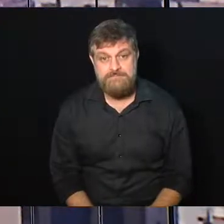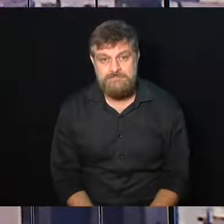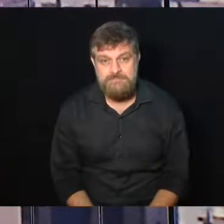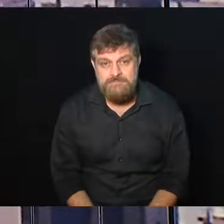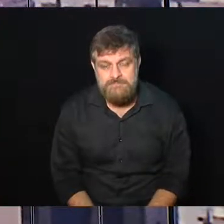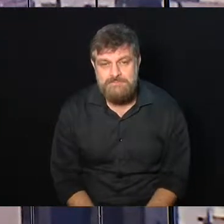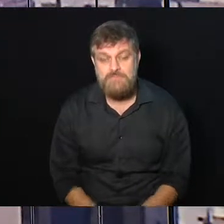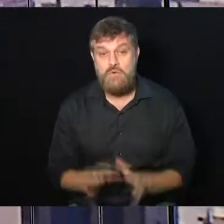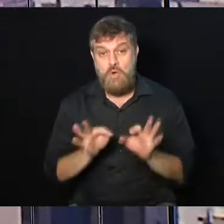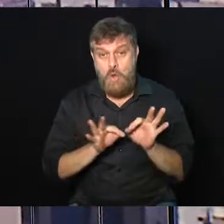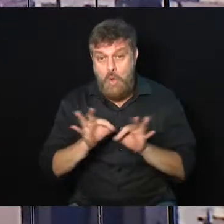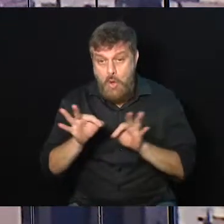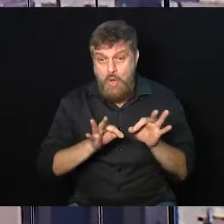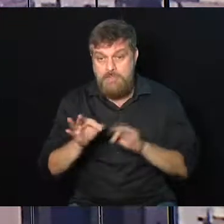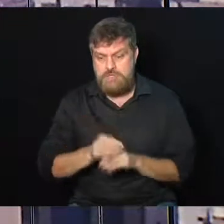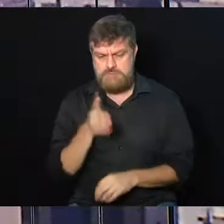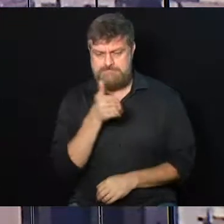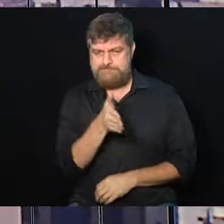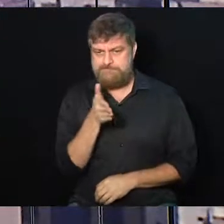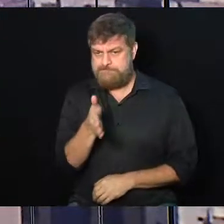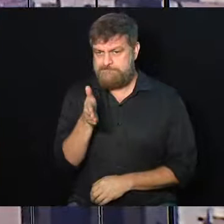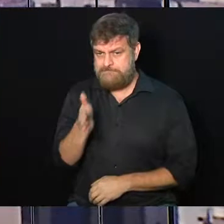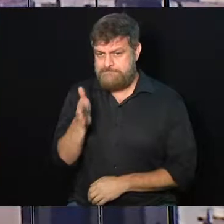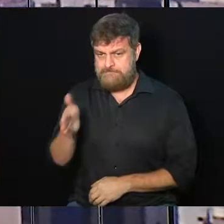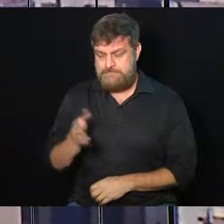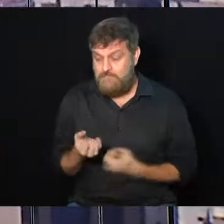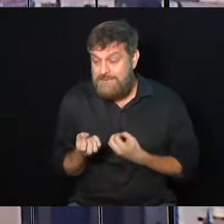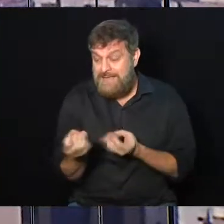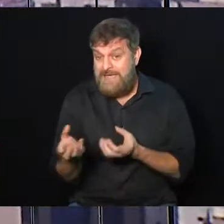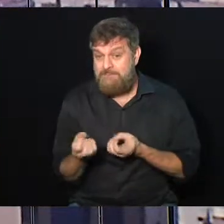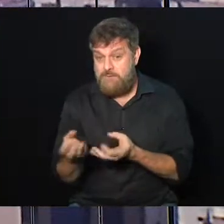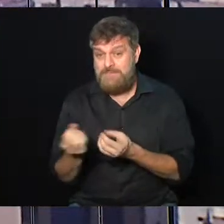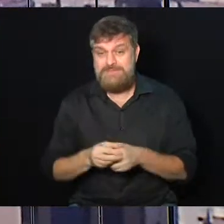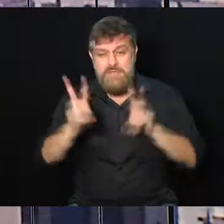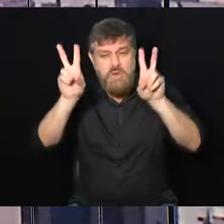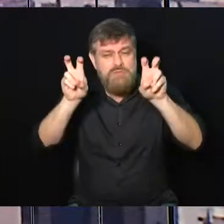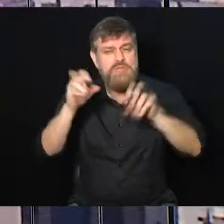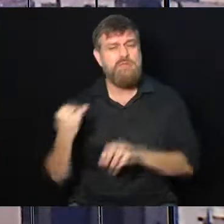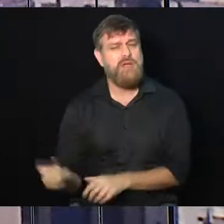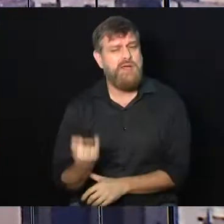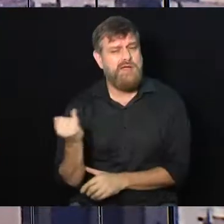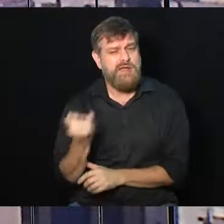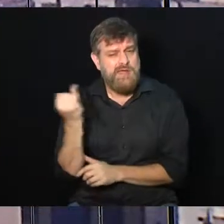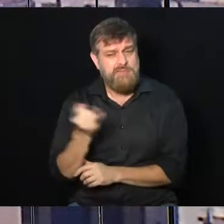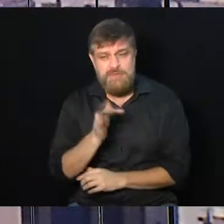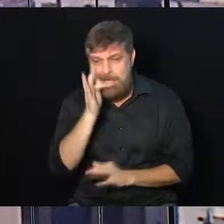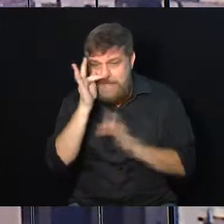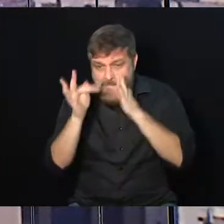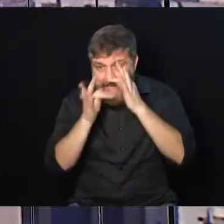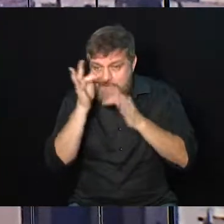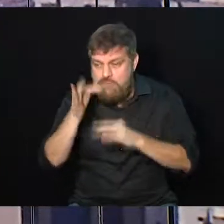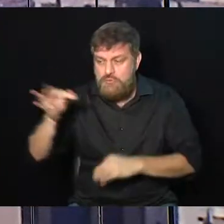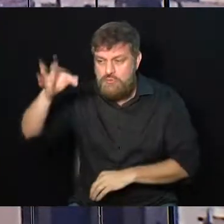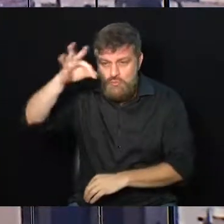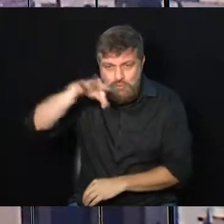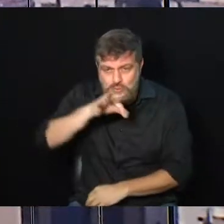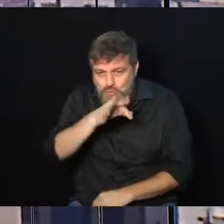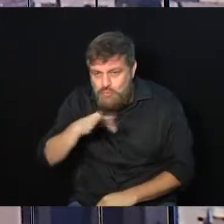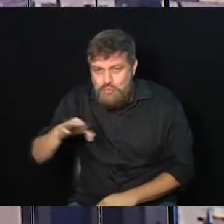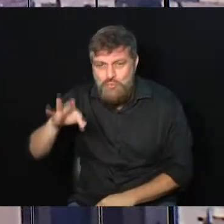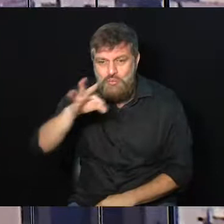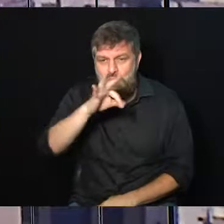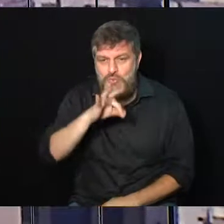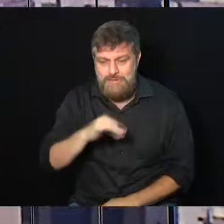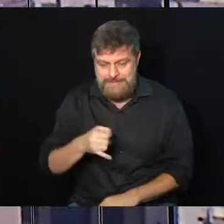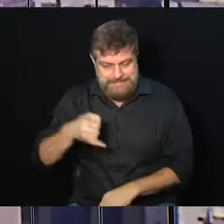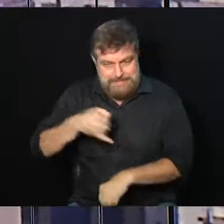Um projeto itinerante leva informação sobre a importância das abelhas brasileiras sem ferrão